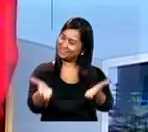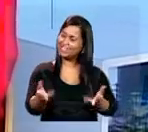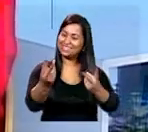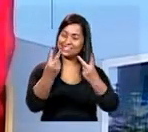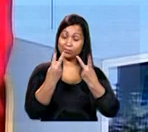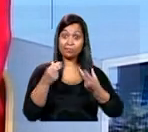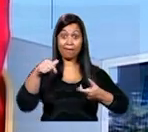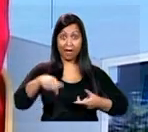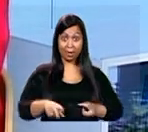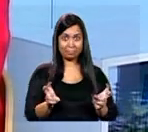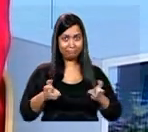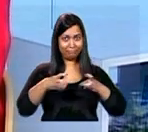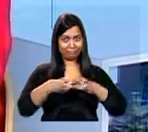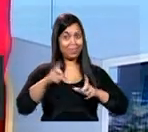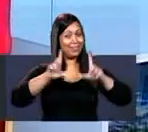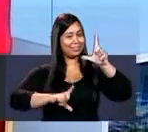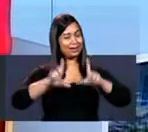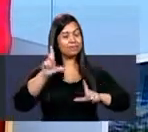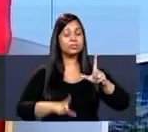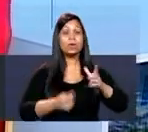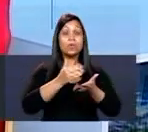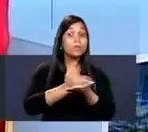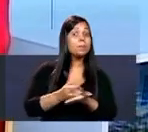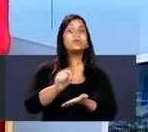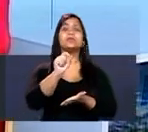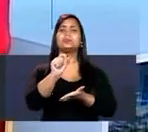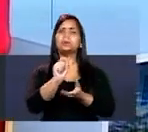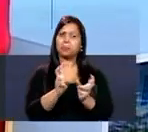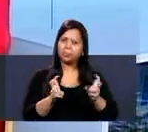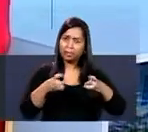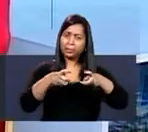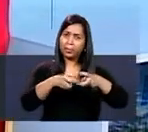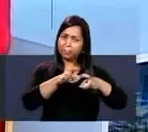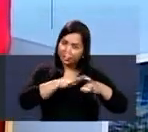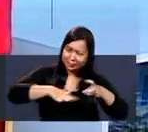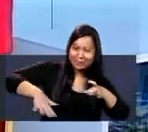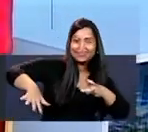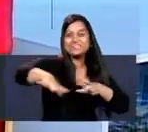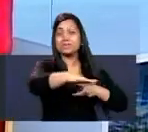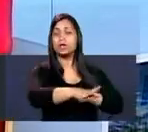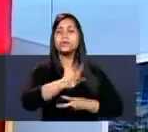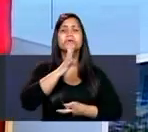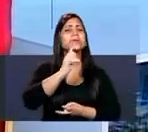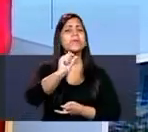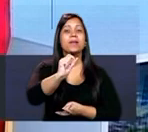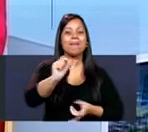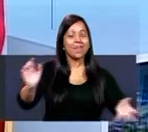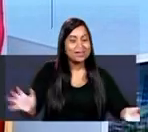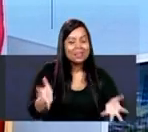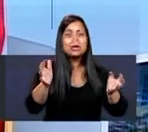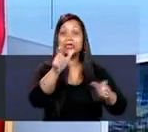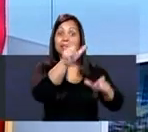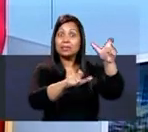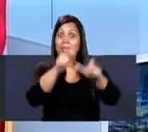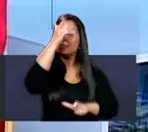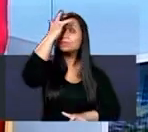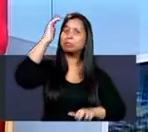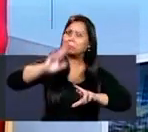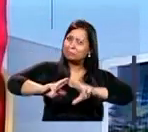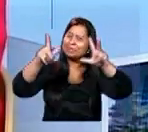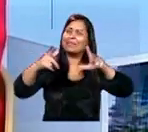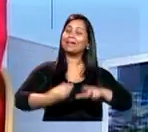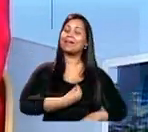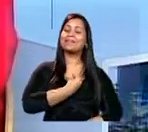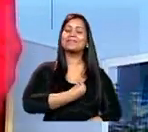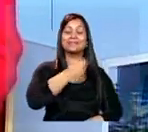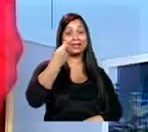Olá, você que nos acompanha aqui pela TV Câmara, começa agora mais um Câmara na Comunidade. Aqui você conhece iniciativas e pessoas que fazem a diferença